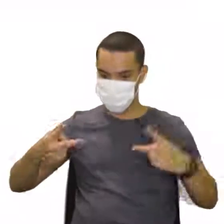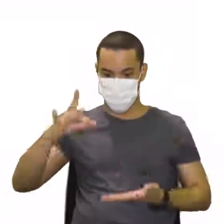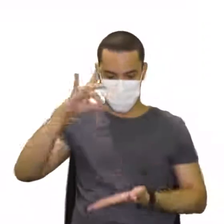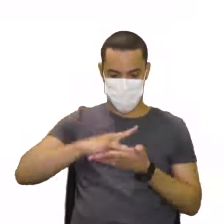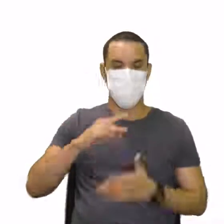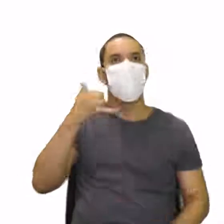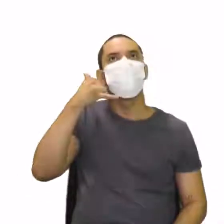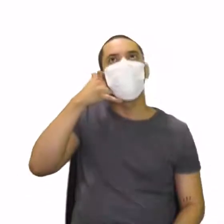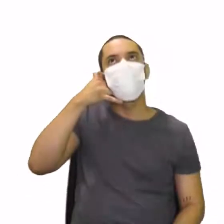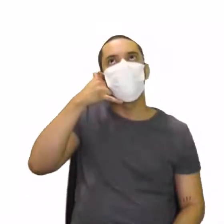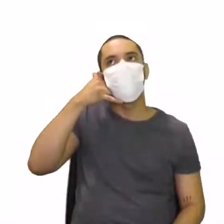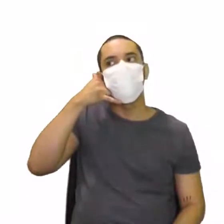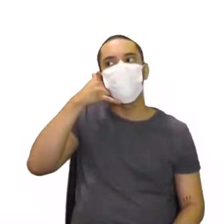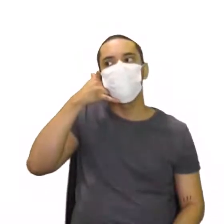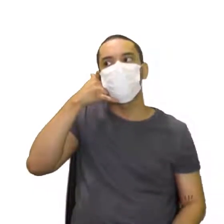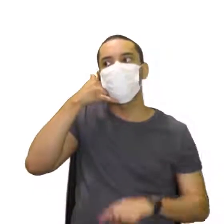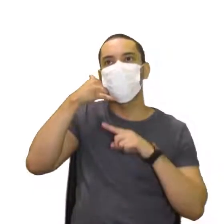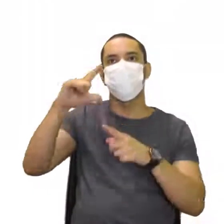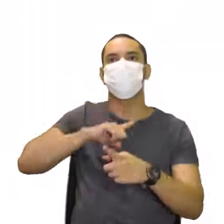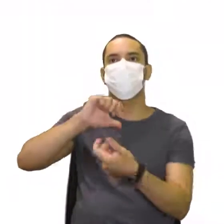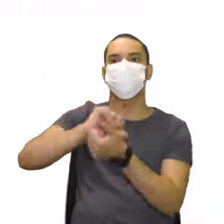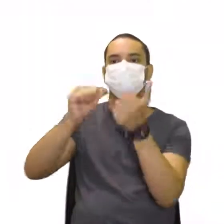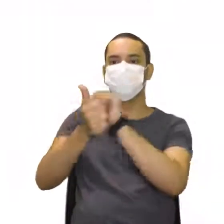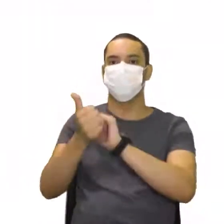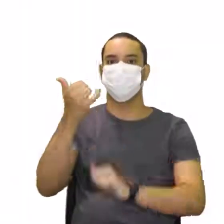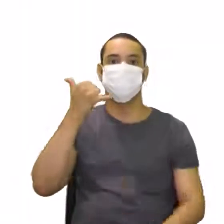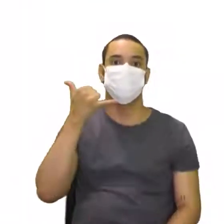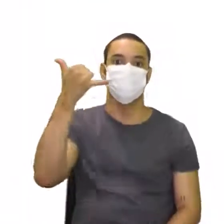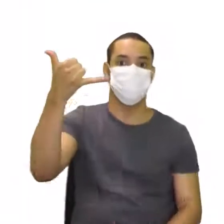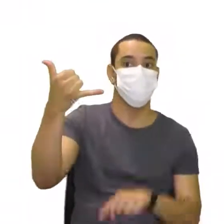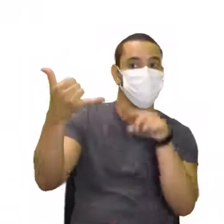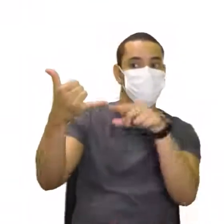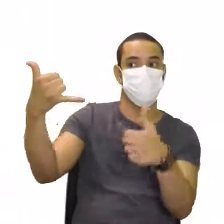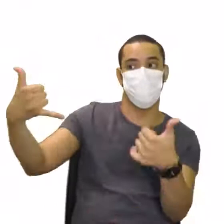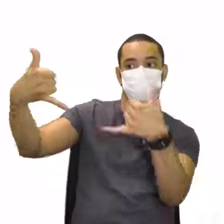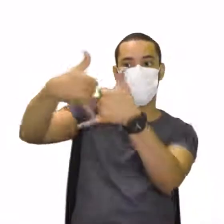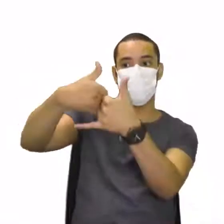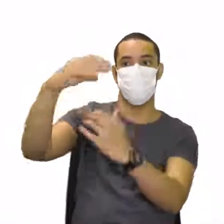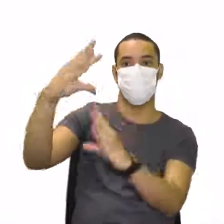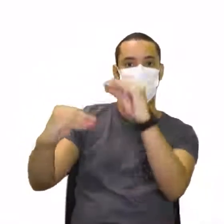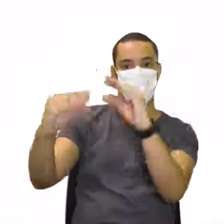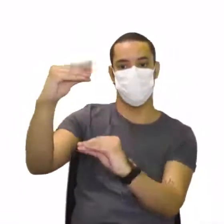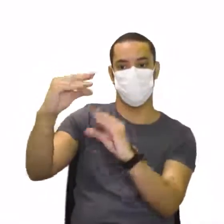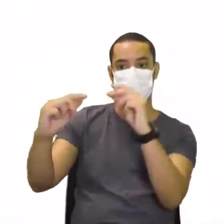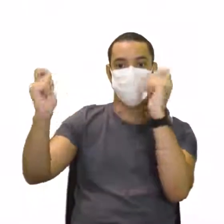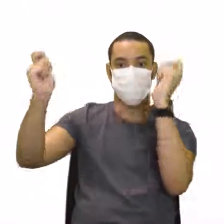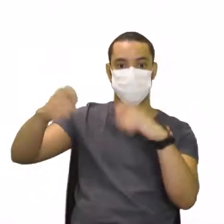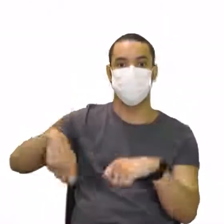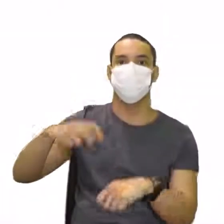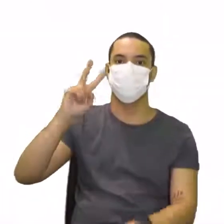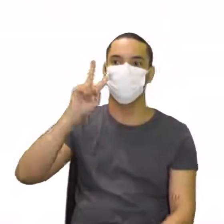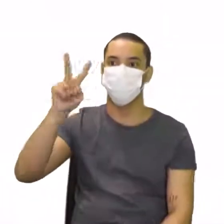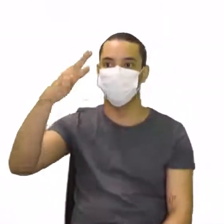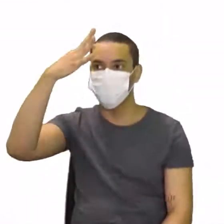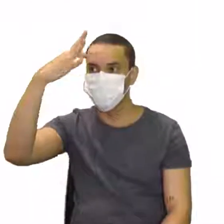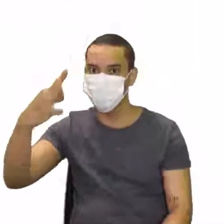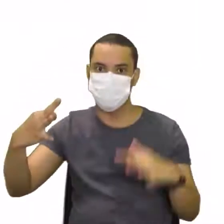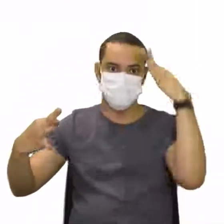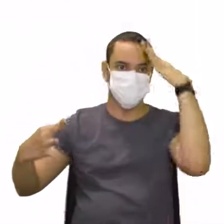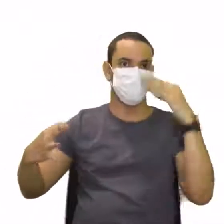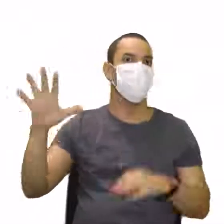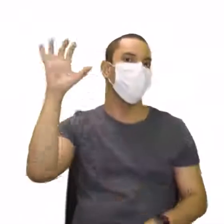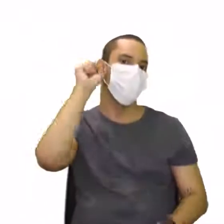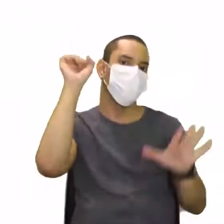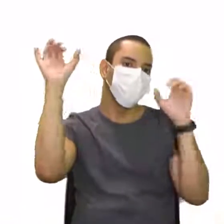aqui, pessoal, um sistema de elementos do telefone para que a gente possa conversar com outra pessoa, né? E o